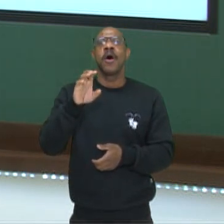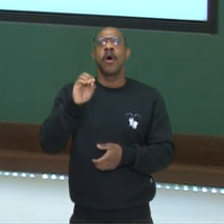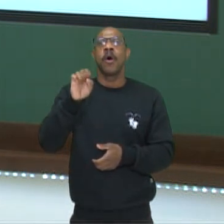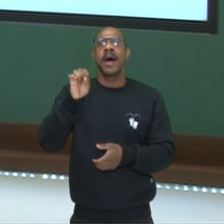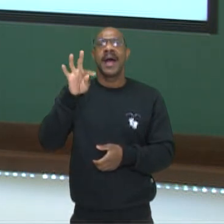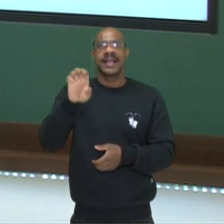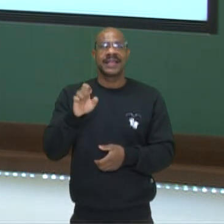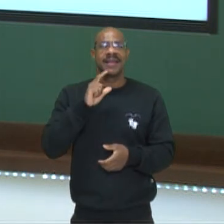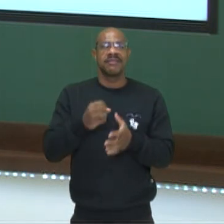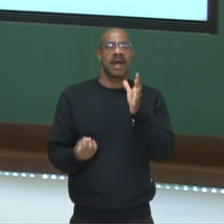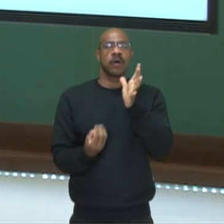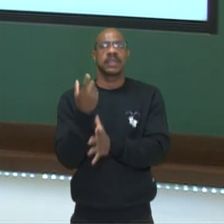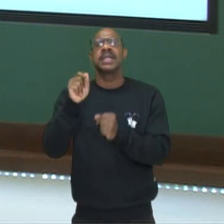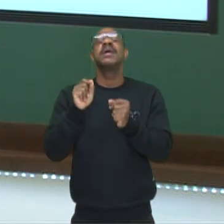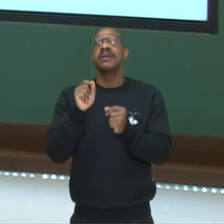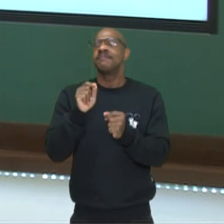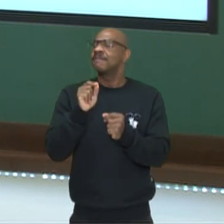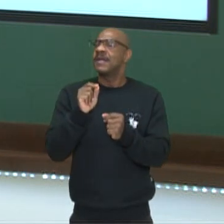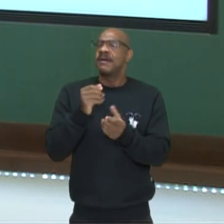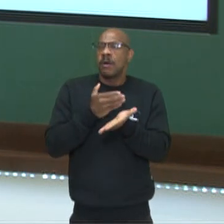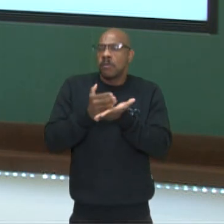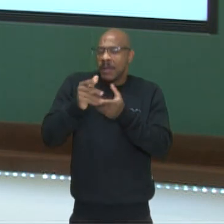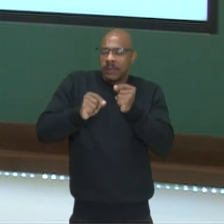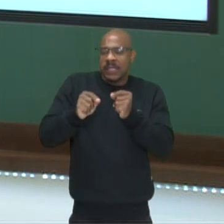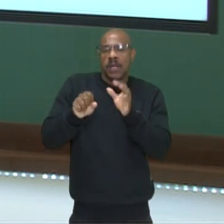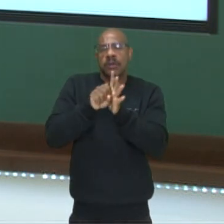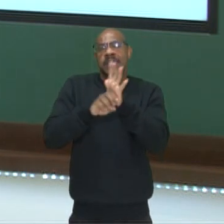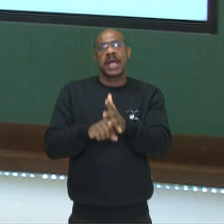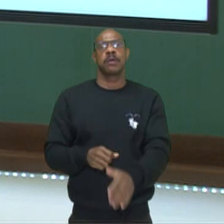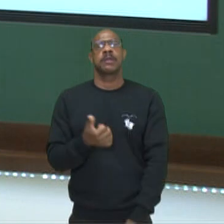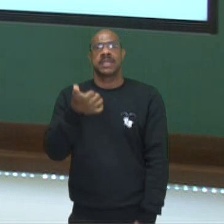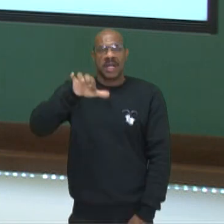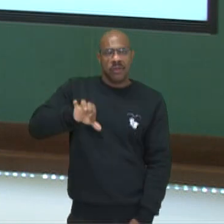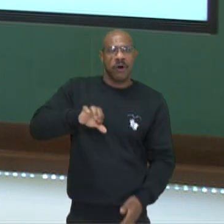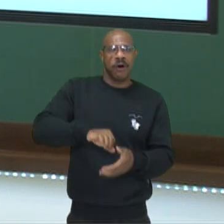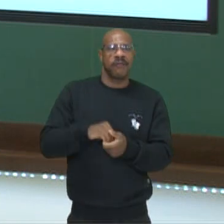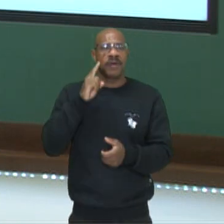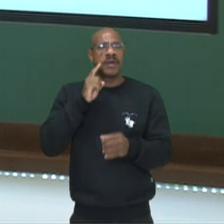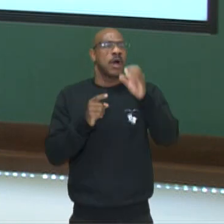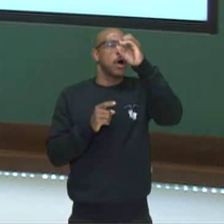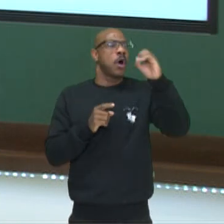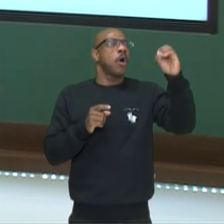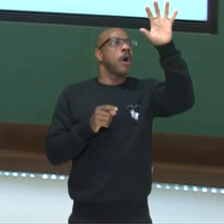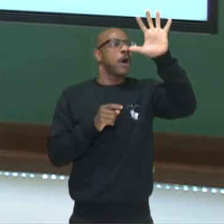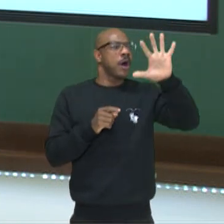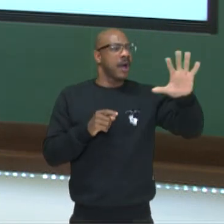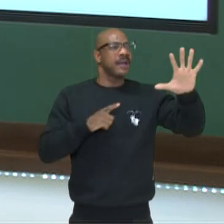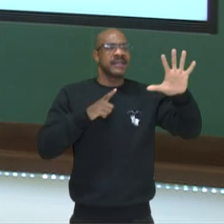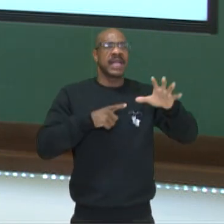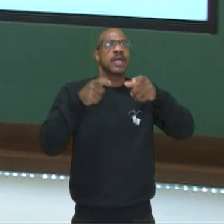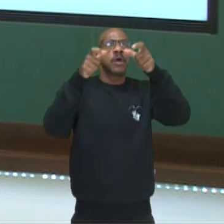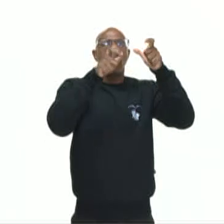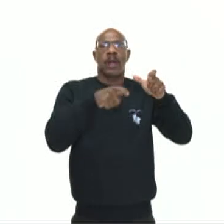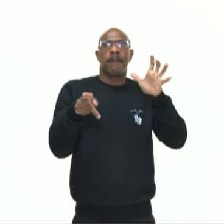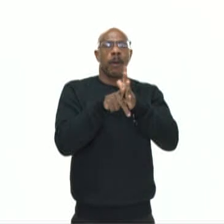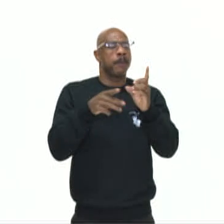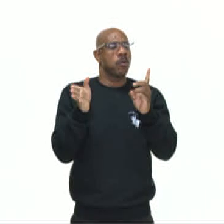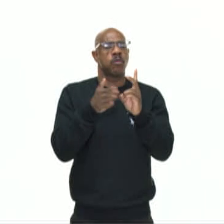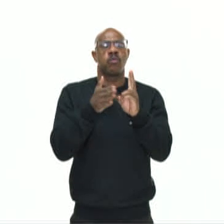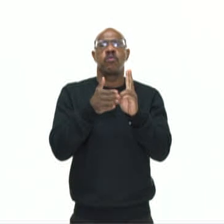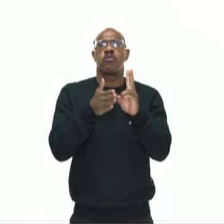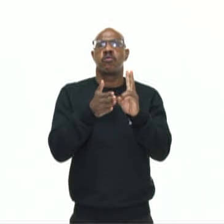Isso vai acontecer no século XIX. Veja que esse mapa, ele traz, né, os territórios indígenas também e os